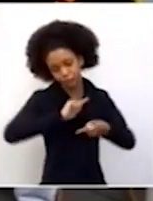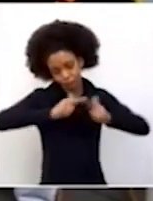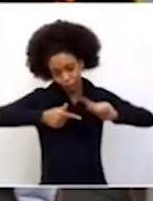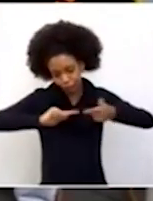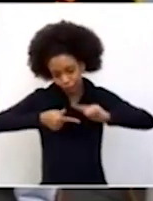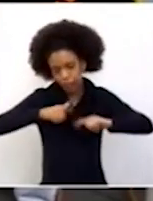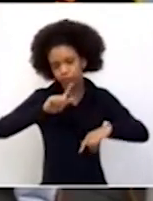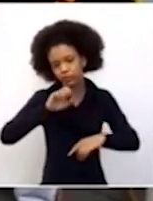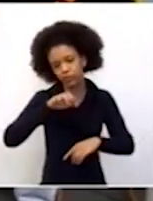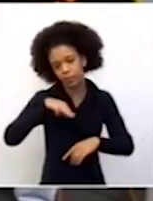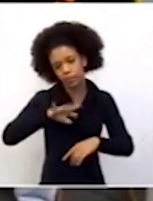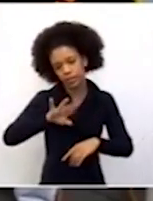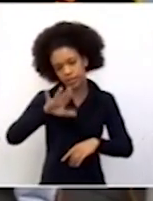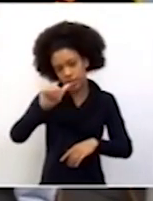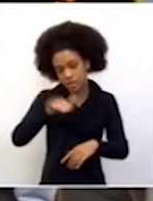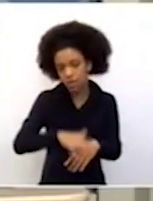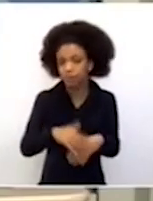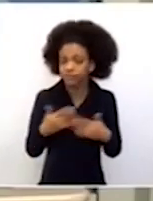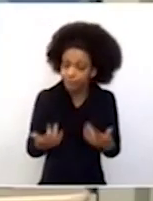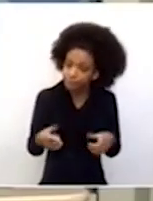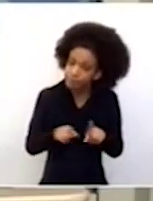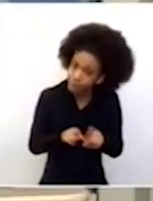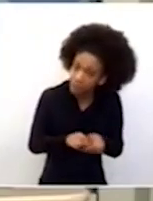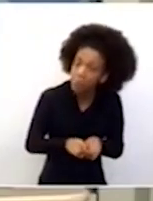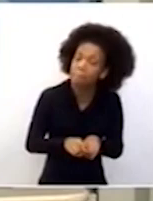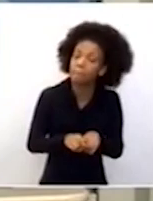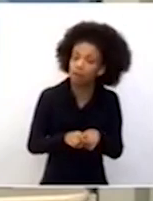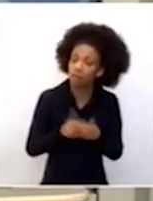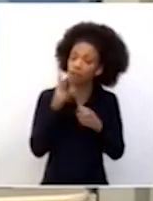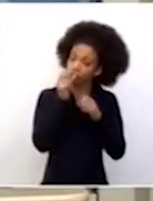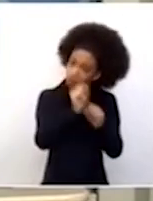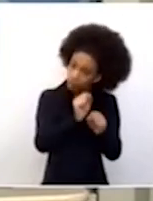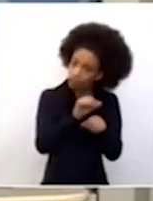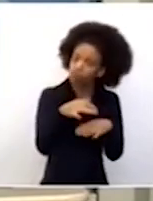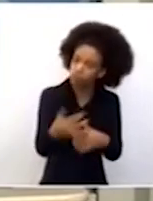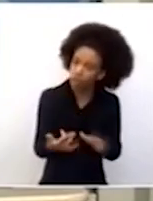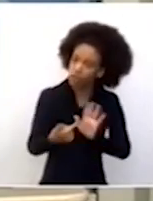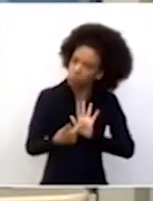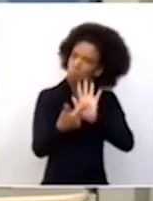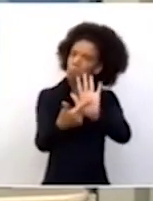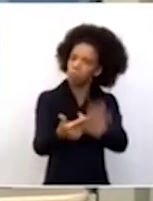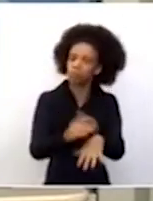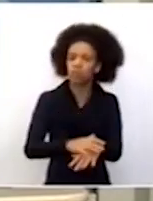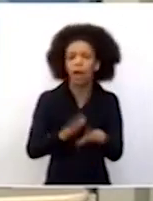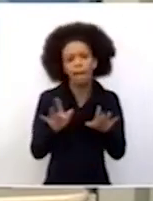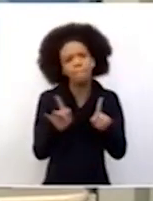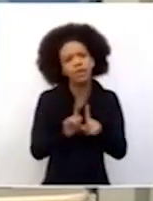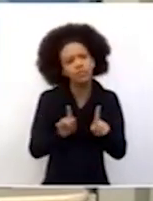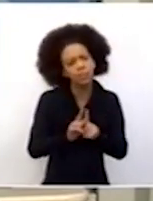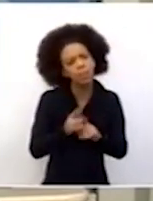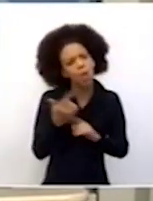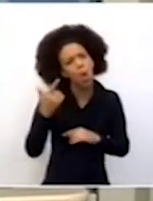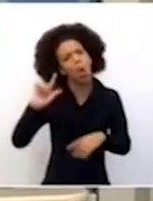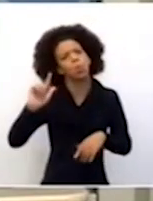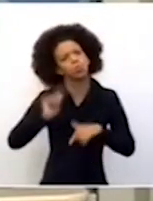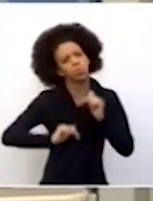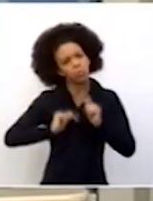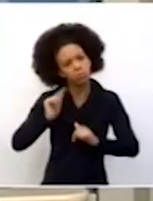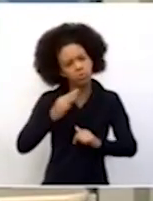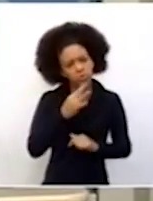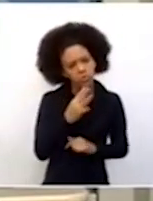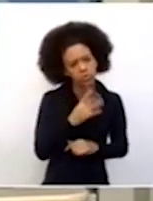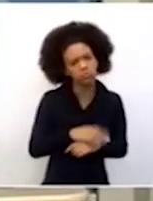Isso, claro, né, exatamente, que é a questão da intencionalidade está bem, né, tá bem explícito, né, mas também outros, né, outros objetos de conhecimento,